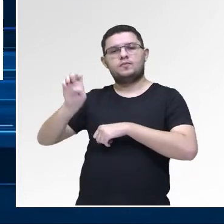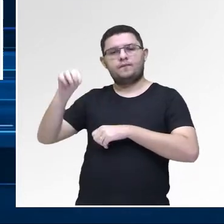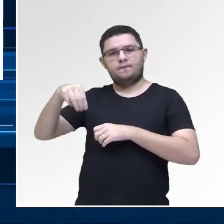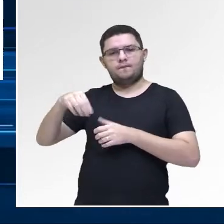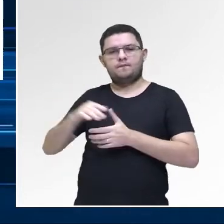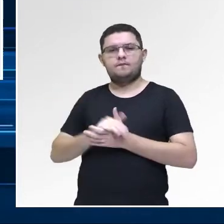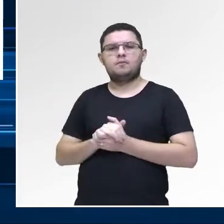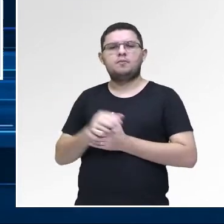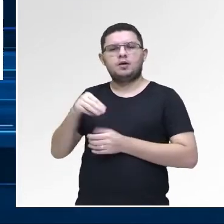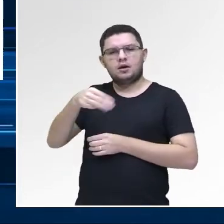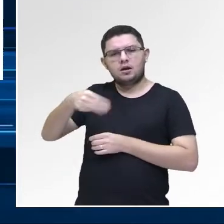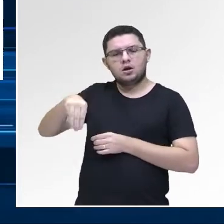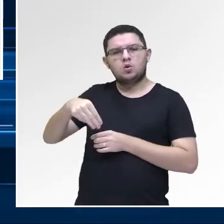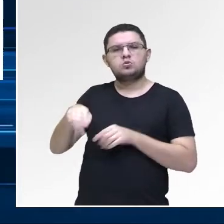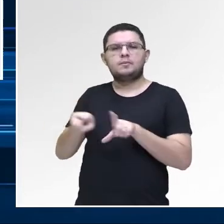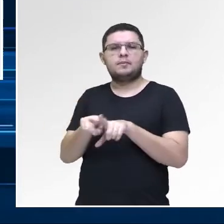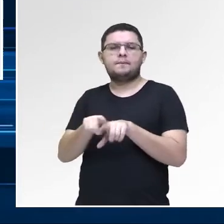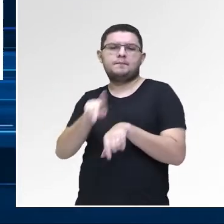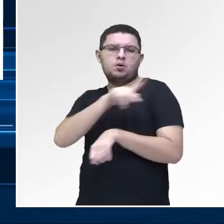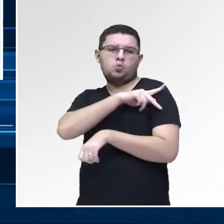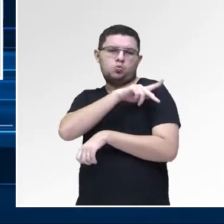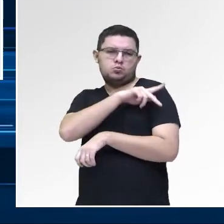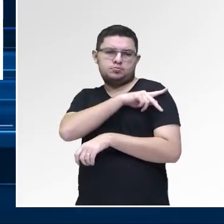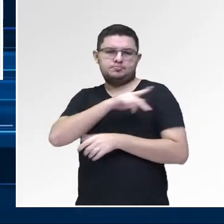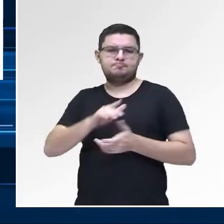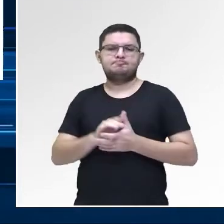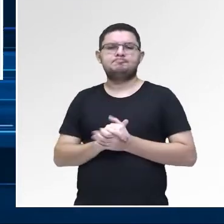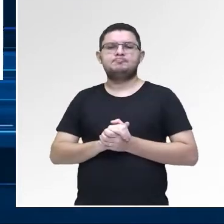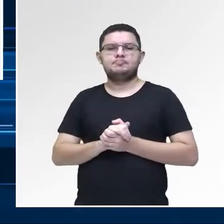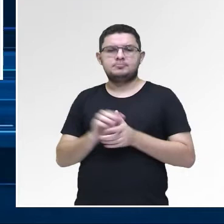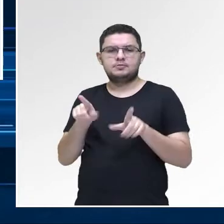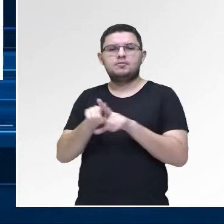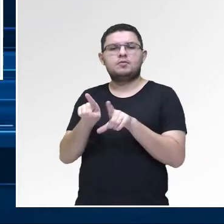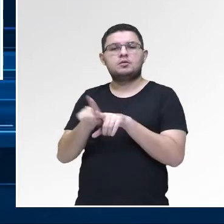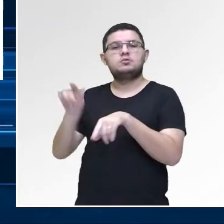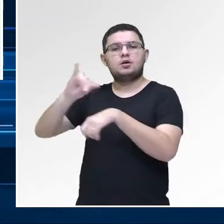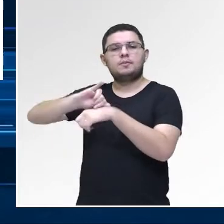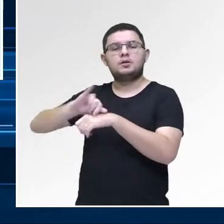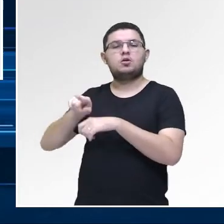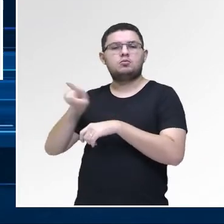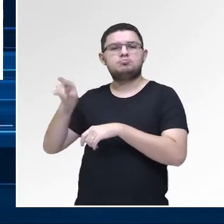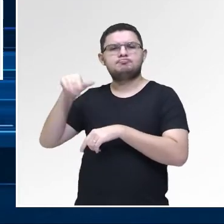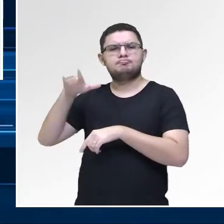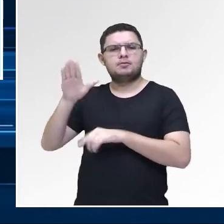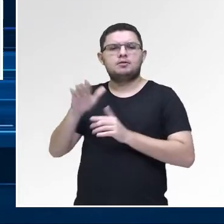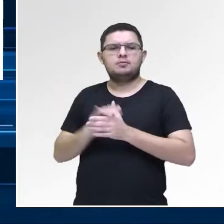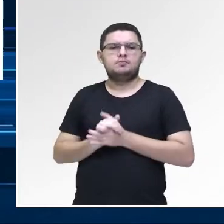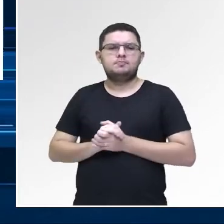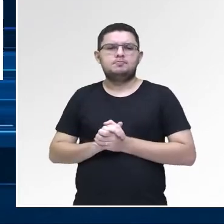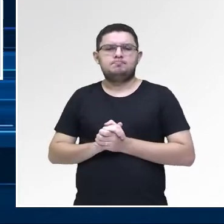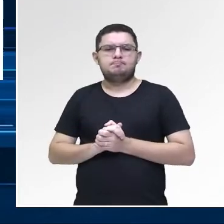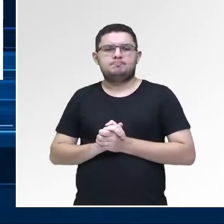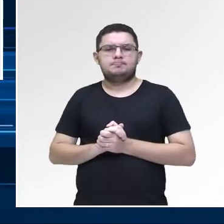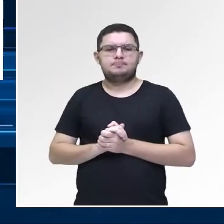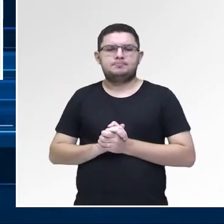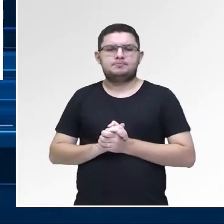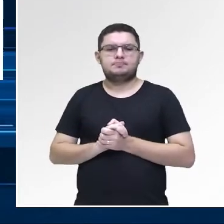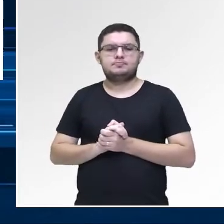e no Piauí, ó, a cidade de Teresina, ok? E aí, de